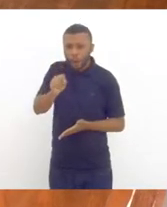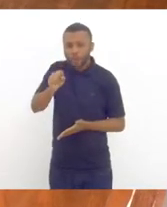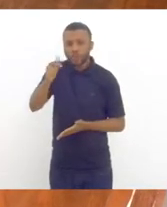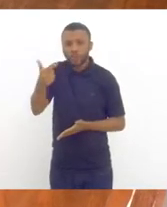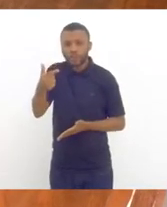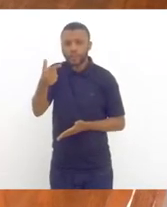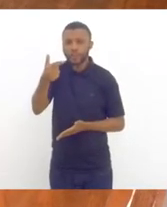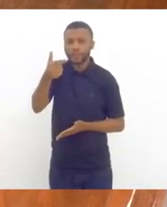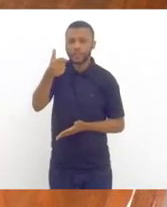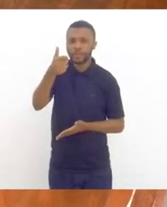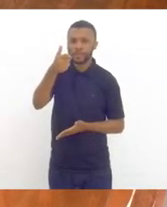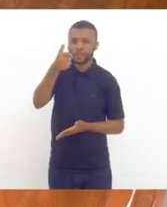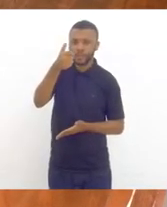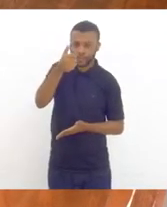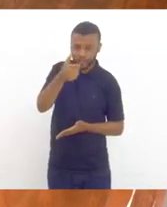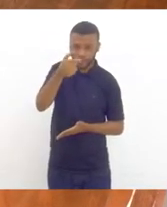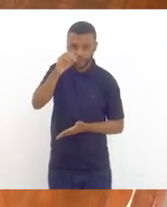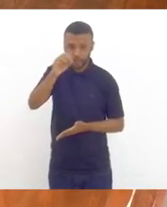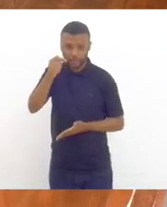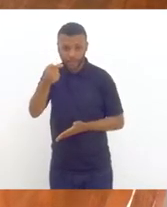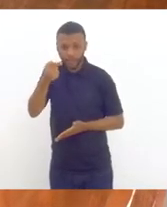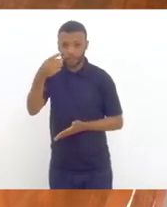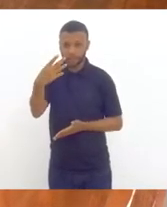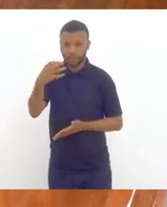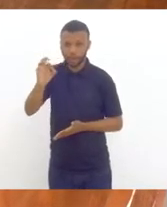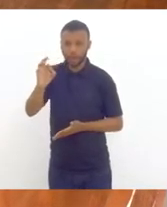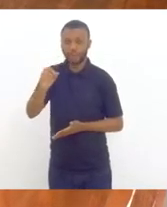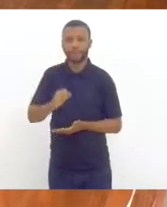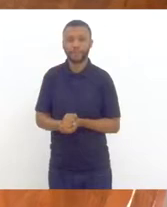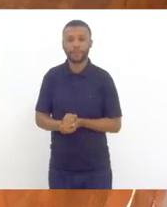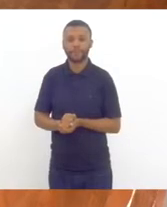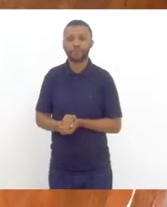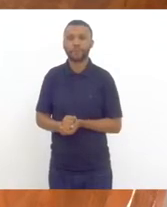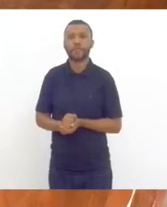6.682.77.49, que também foi distribuída, que decidiu pela